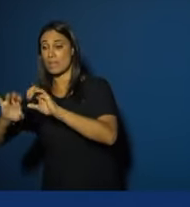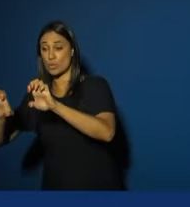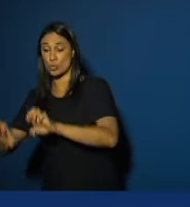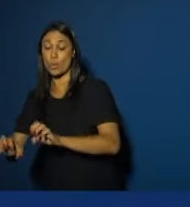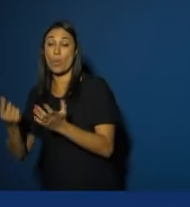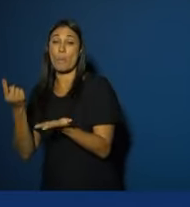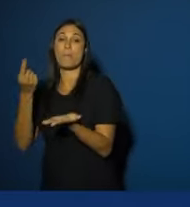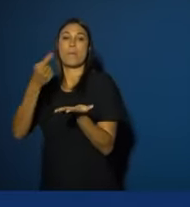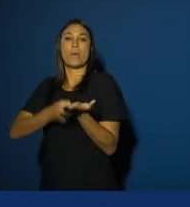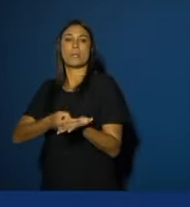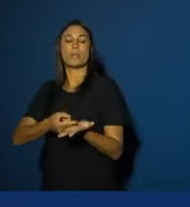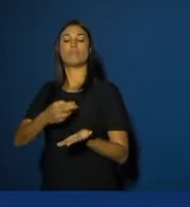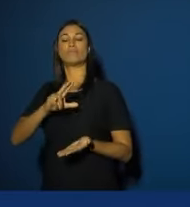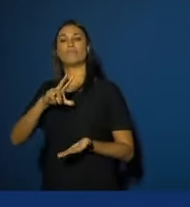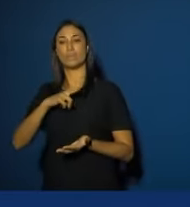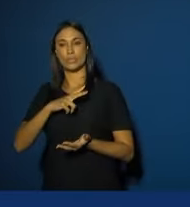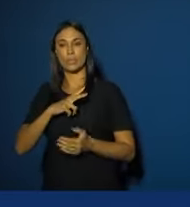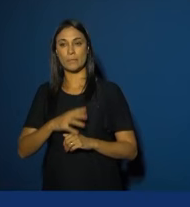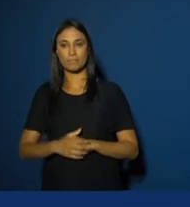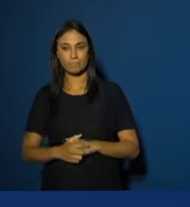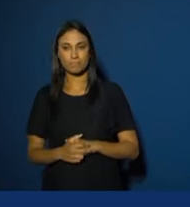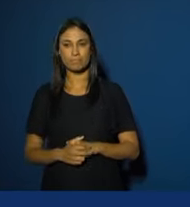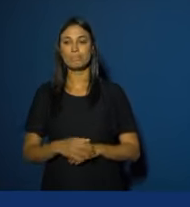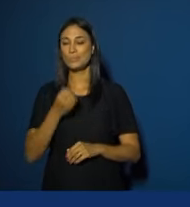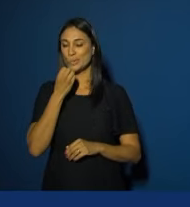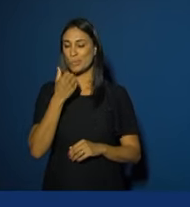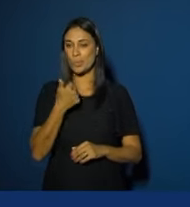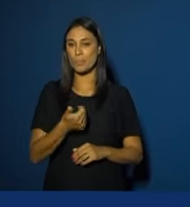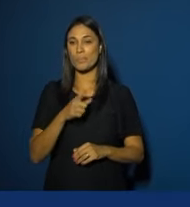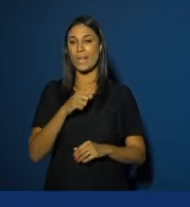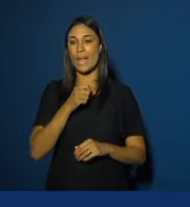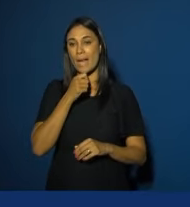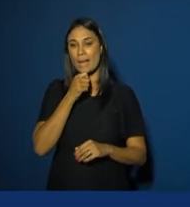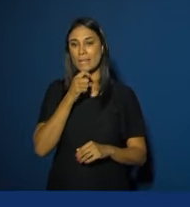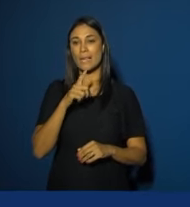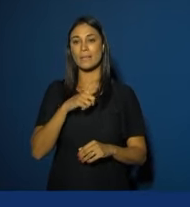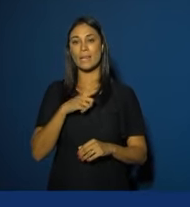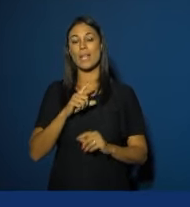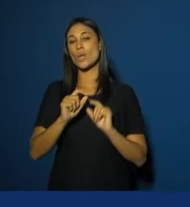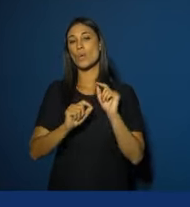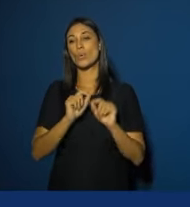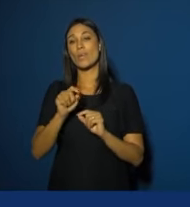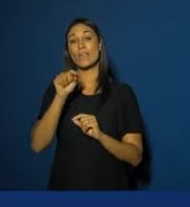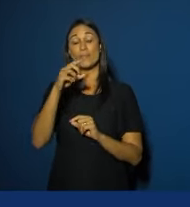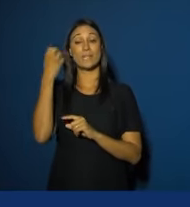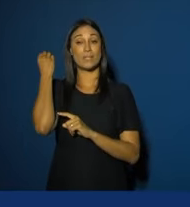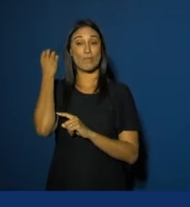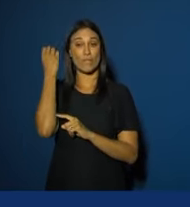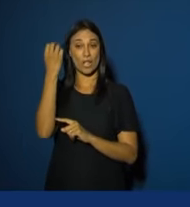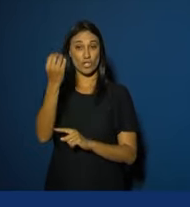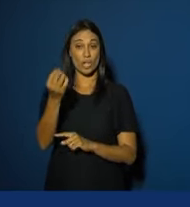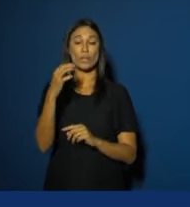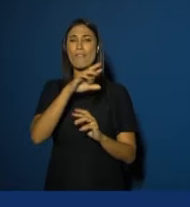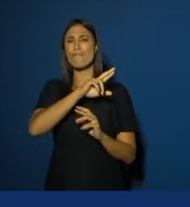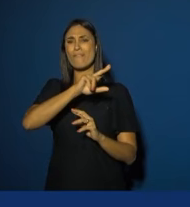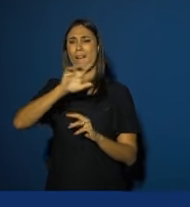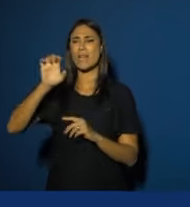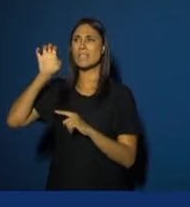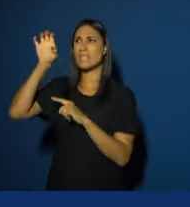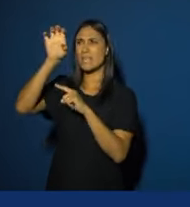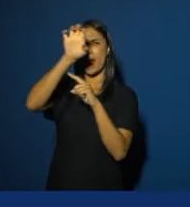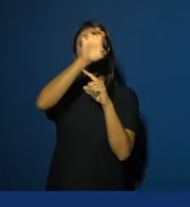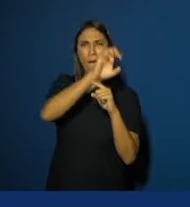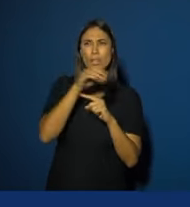parceria com a iniciativa privada. Muito bom, ministro. Ainda tem um bônus, né, de que vocês estão viajando todos os estados, começaram